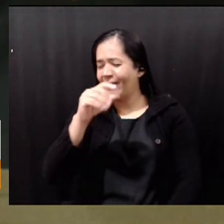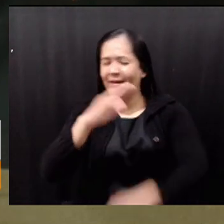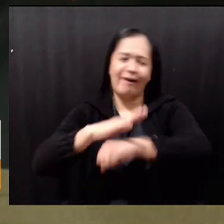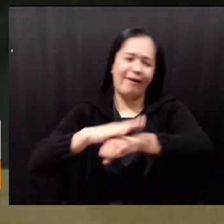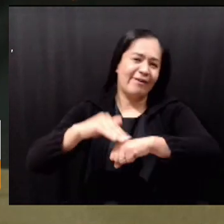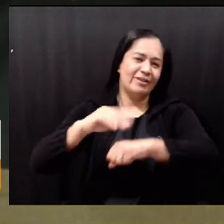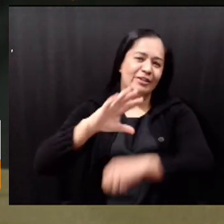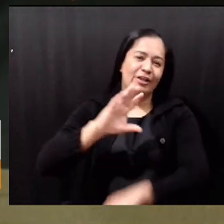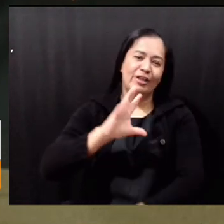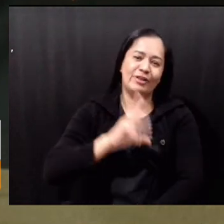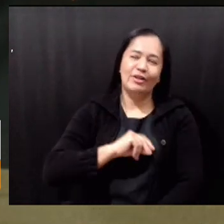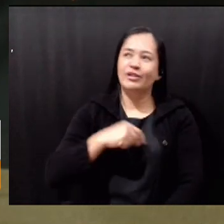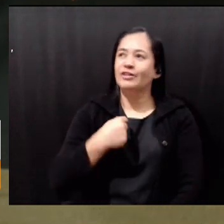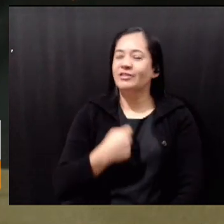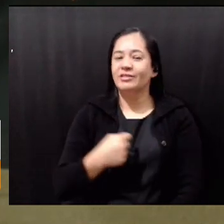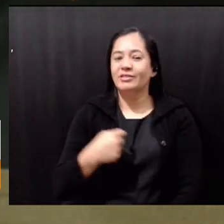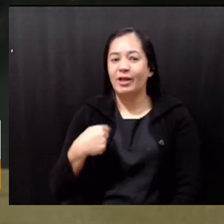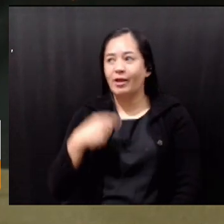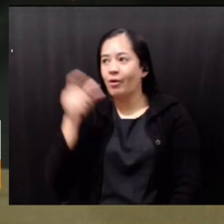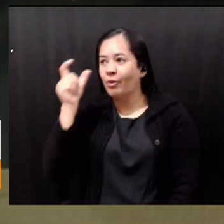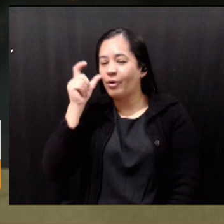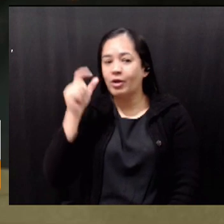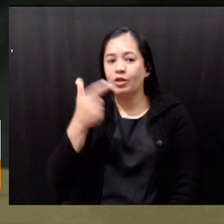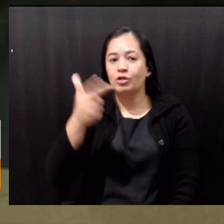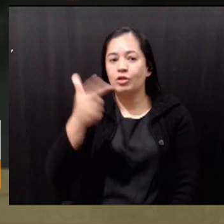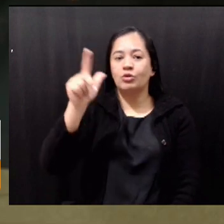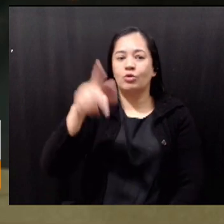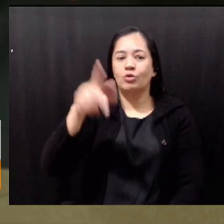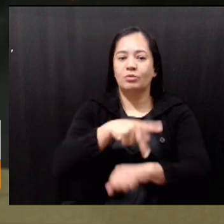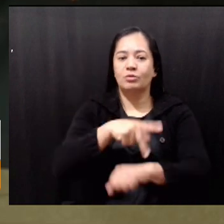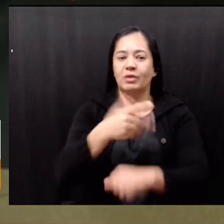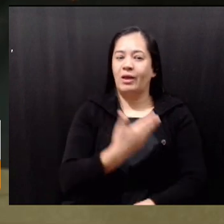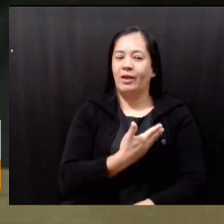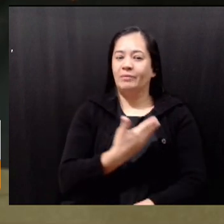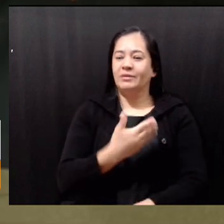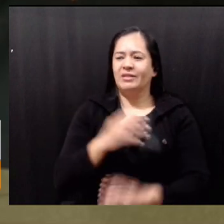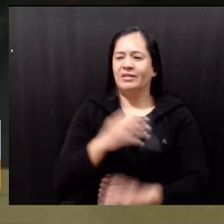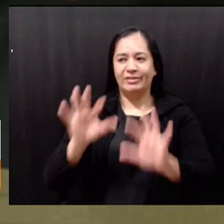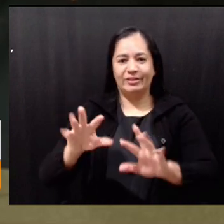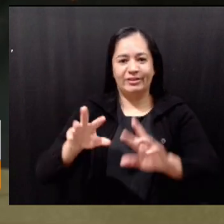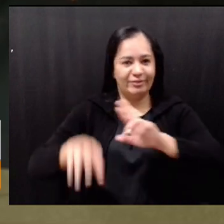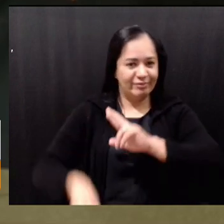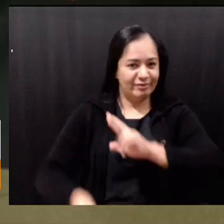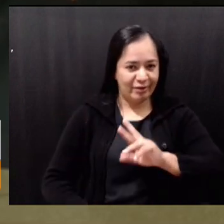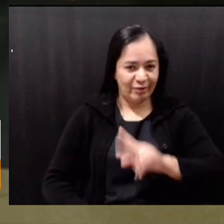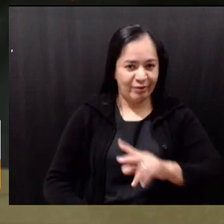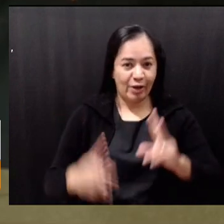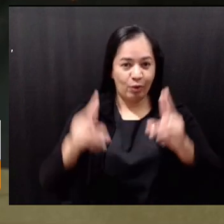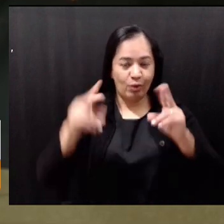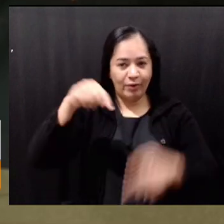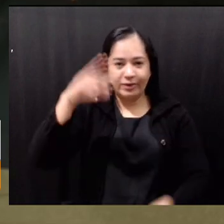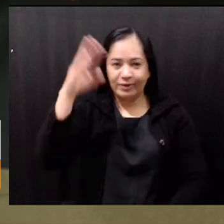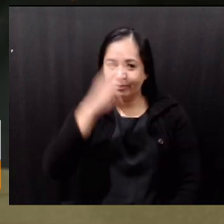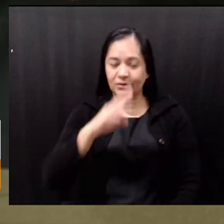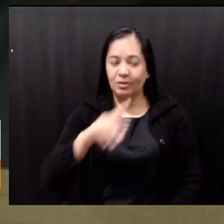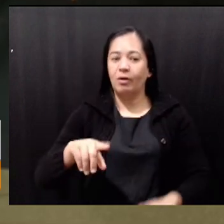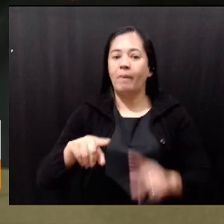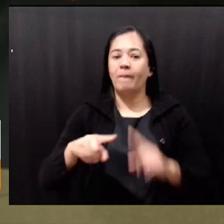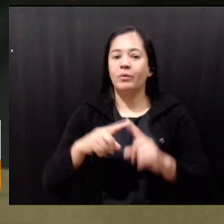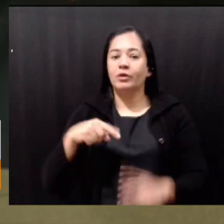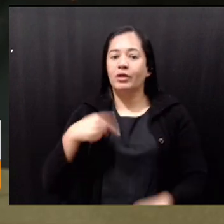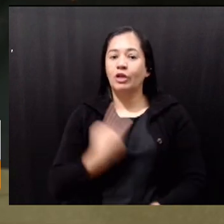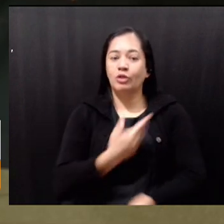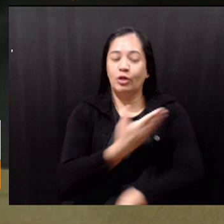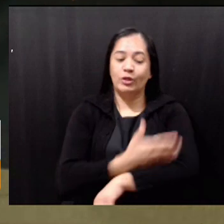outros países a amizade não é tão, assim, calorosa, né, como a gente vê aqui no Brasil. Isso é uma cultura nossa, e que é legal a